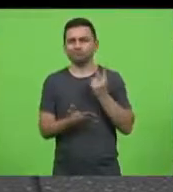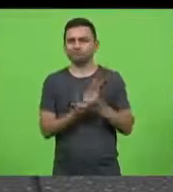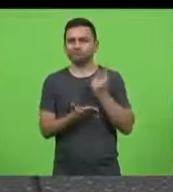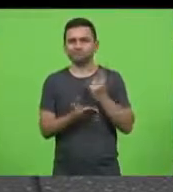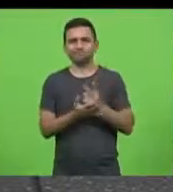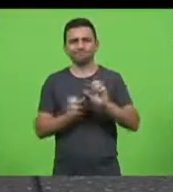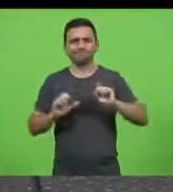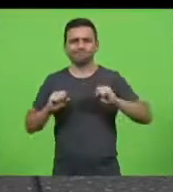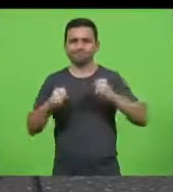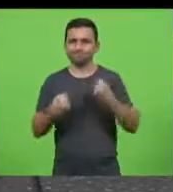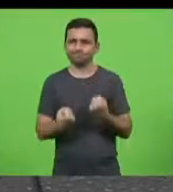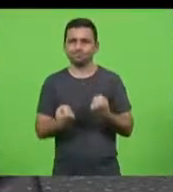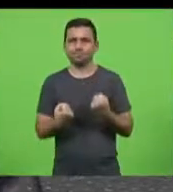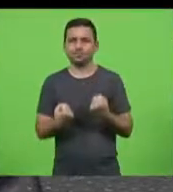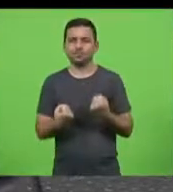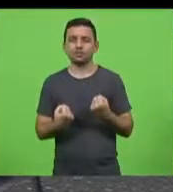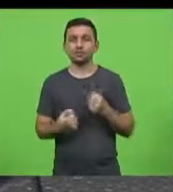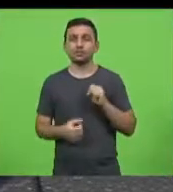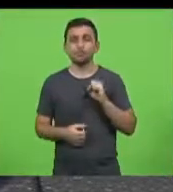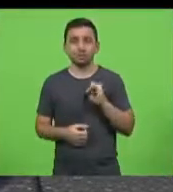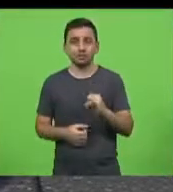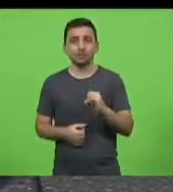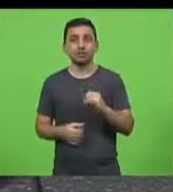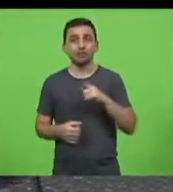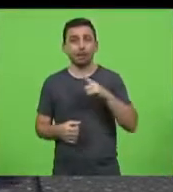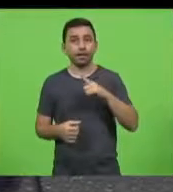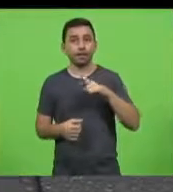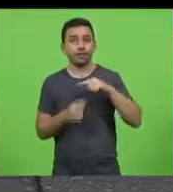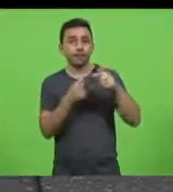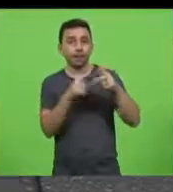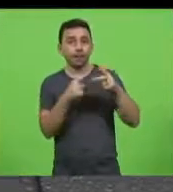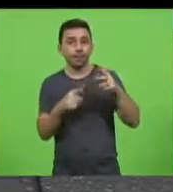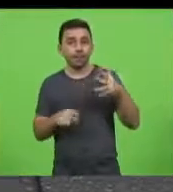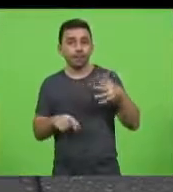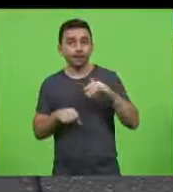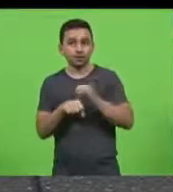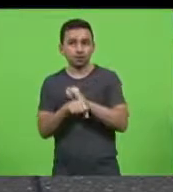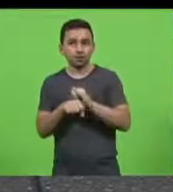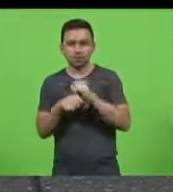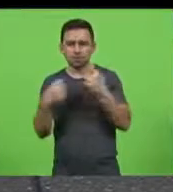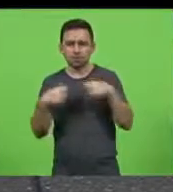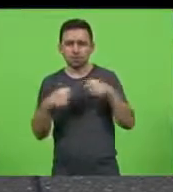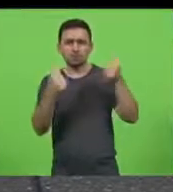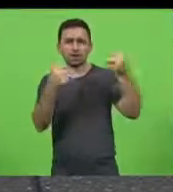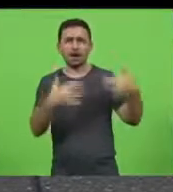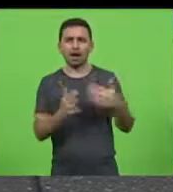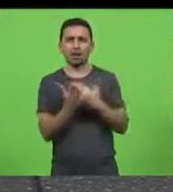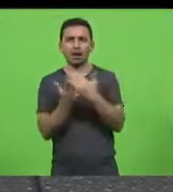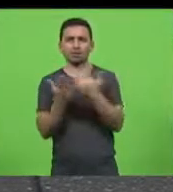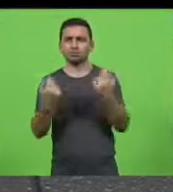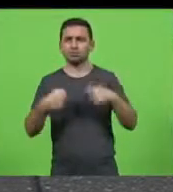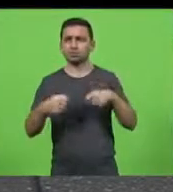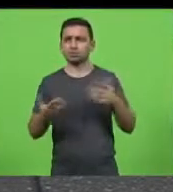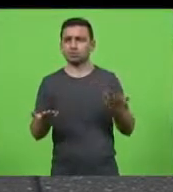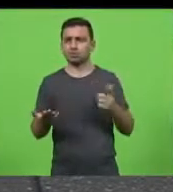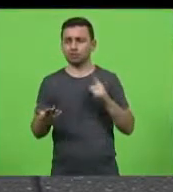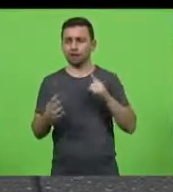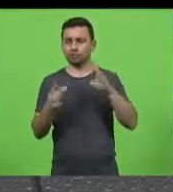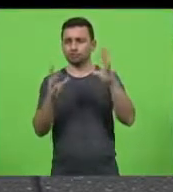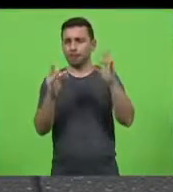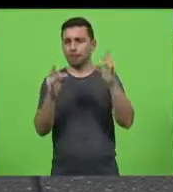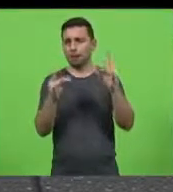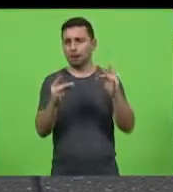de que a gente, quando estabelece critérios, não precisa dar muita explicação, desde que esses